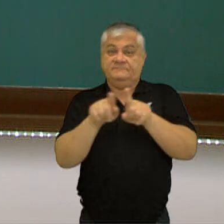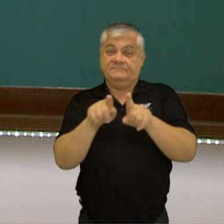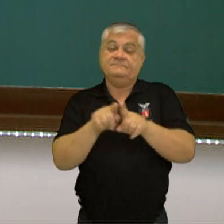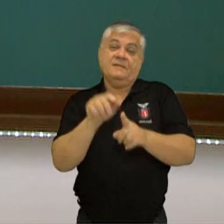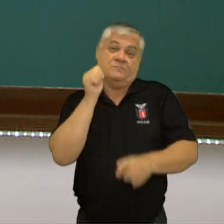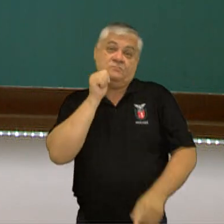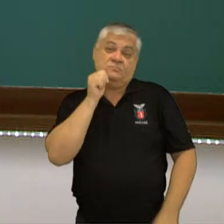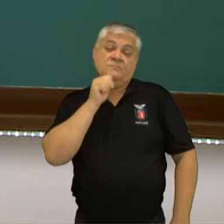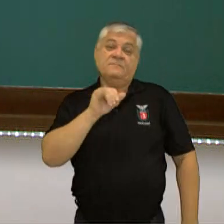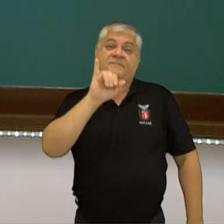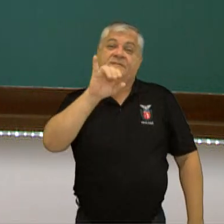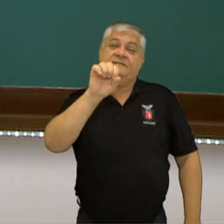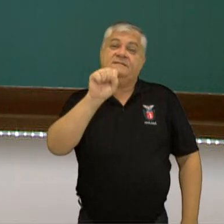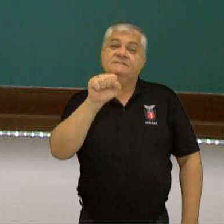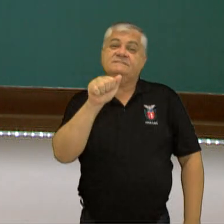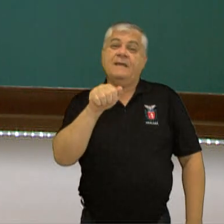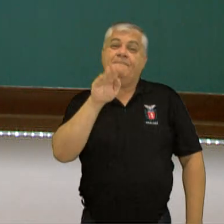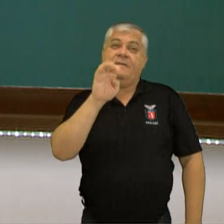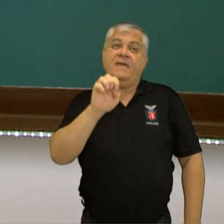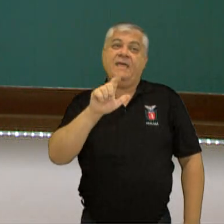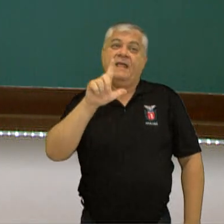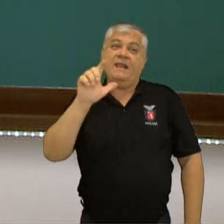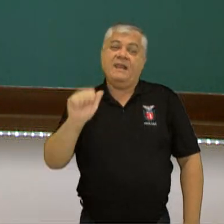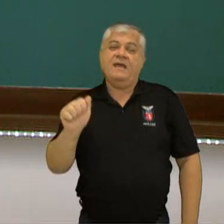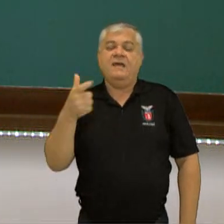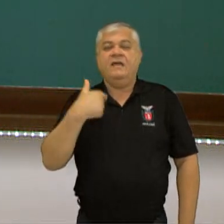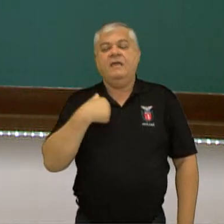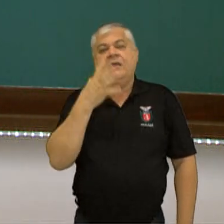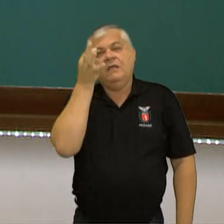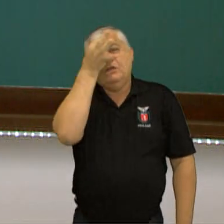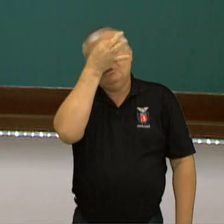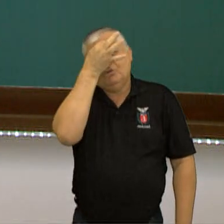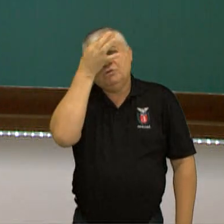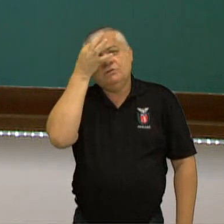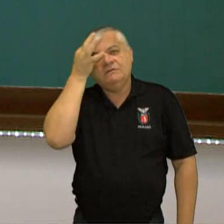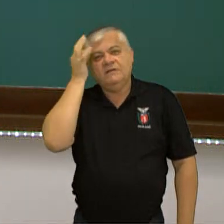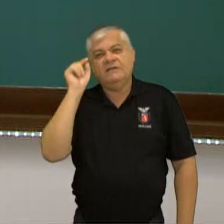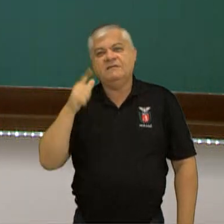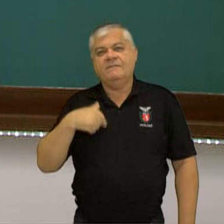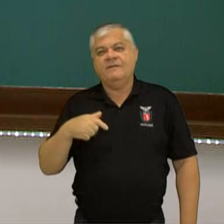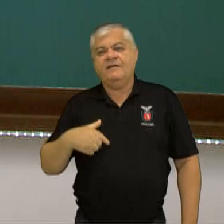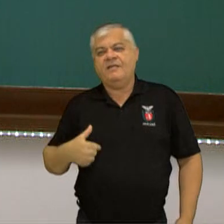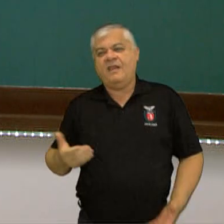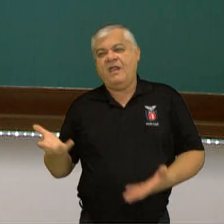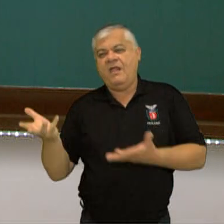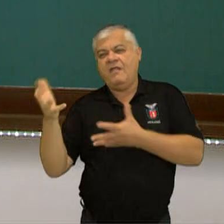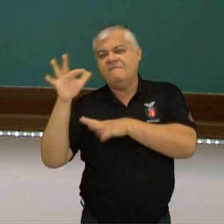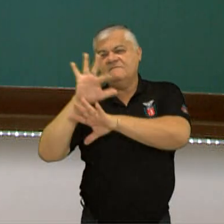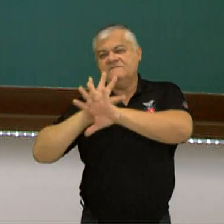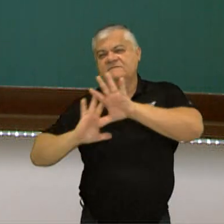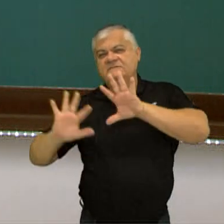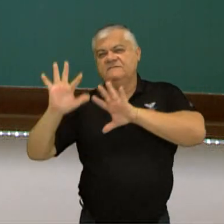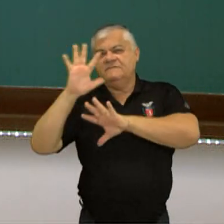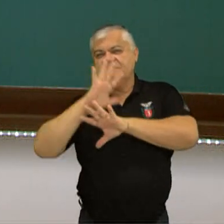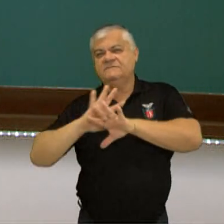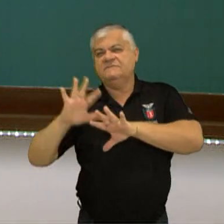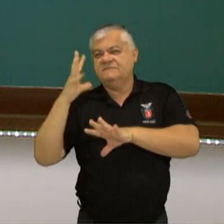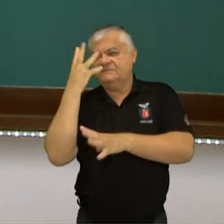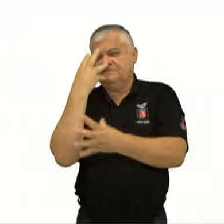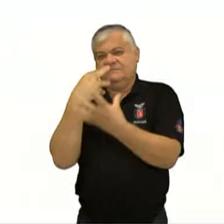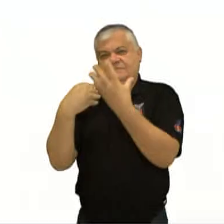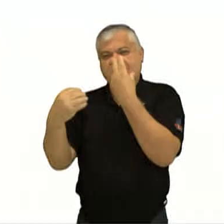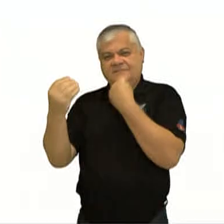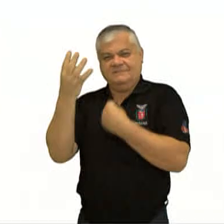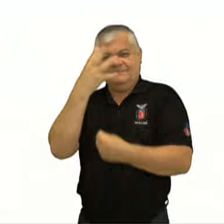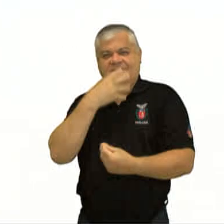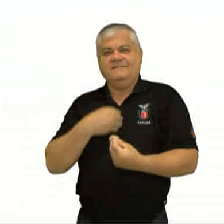vezes mudava o nome também, né, é ingênua, mas com alto poder de sedução, se apaixonava com facilidade. E o Horácio,